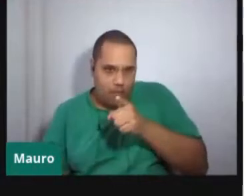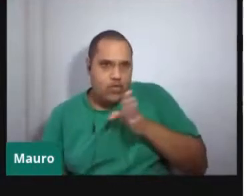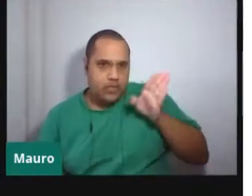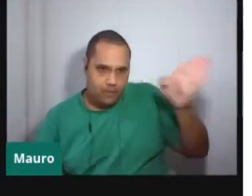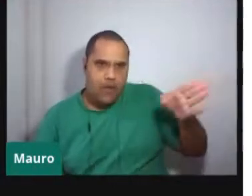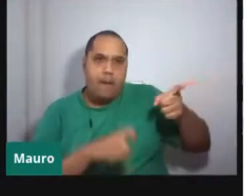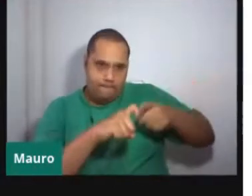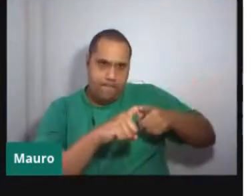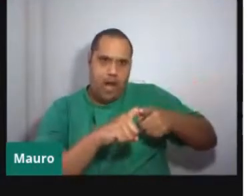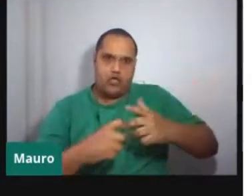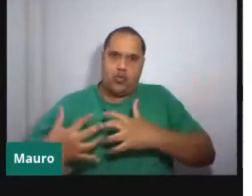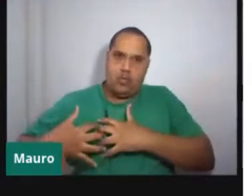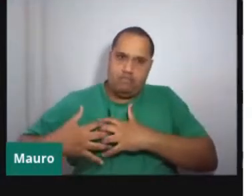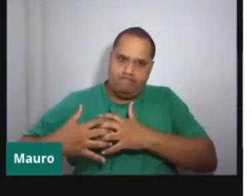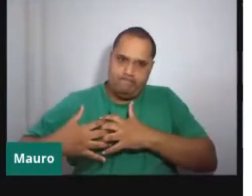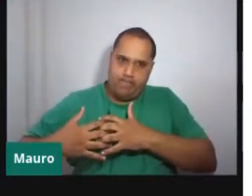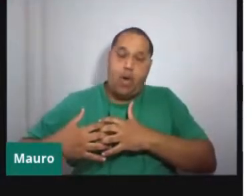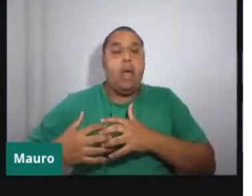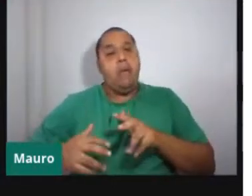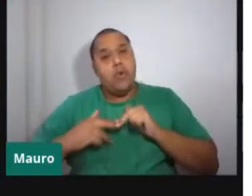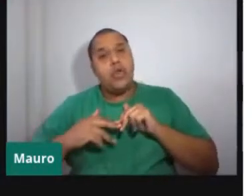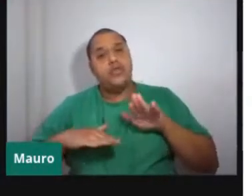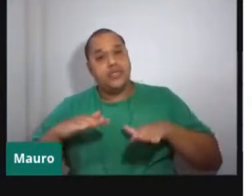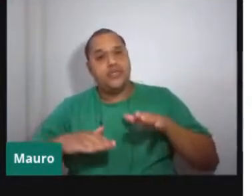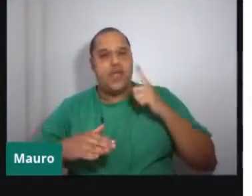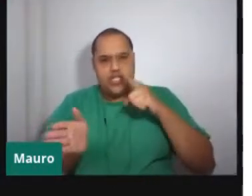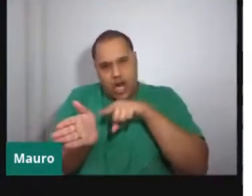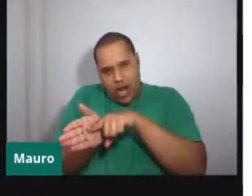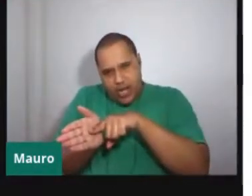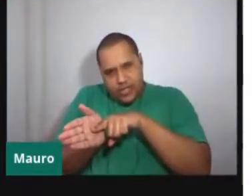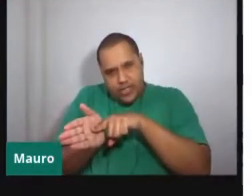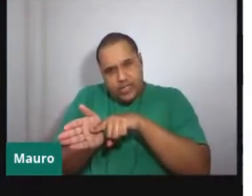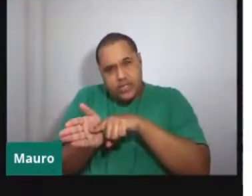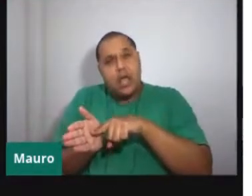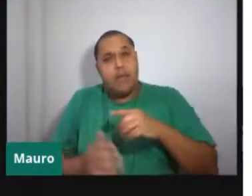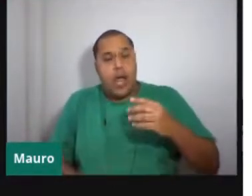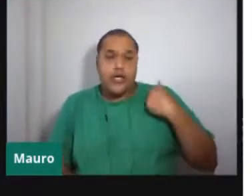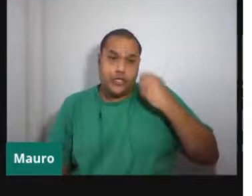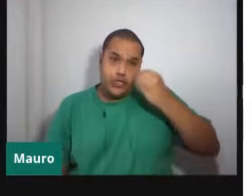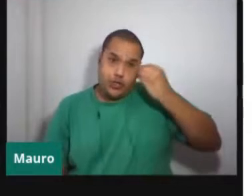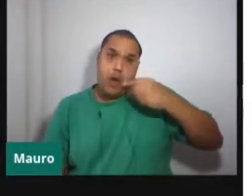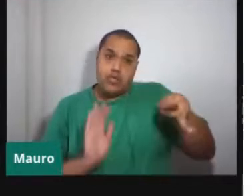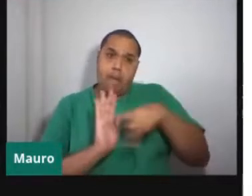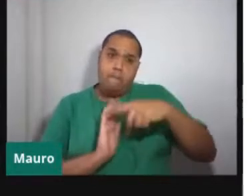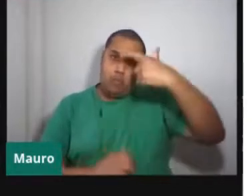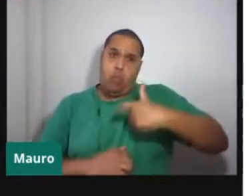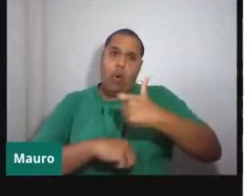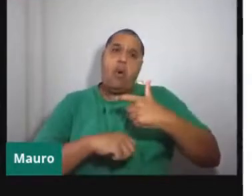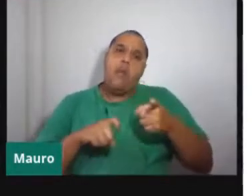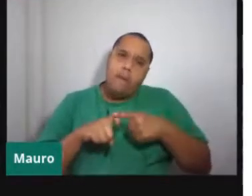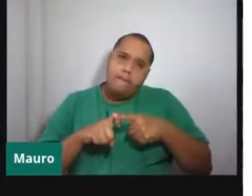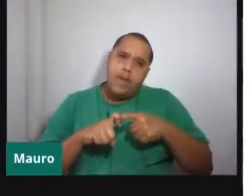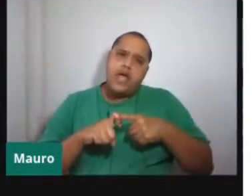cardiologista, muito provavelmente, além do exame clínico e da experiência clínica desse médico, que é fundamental, ele vai